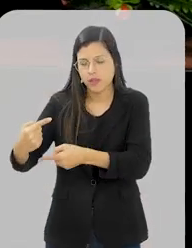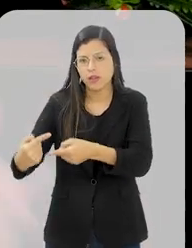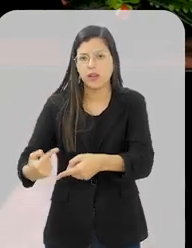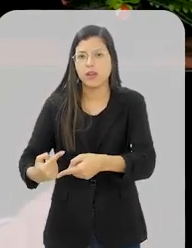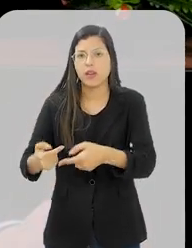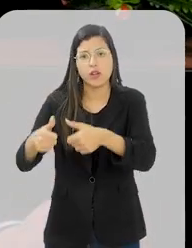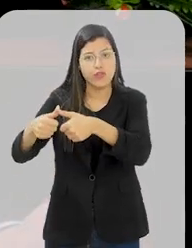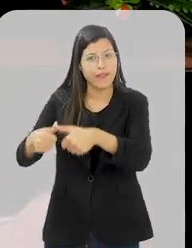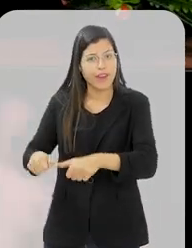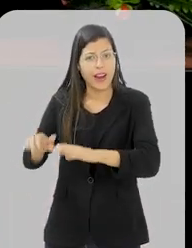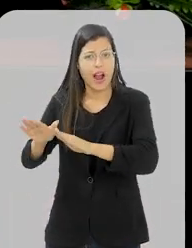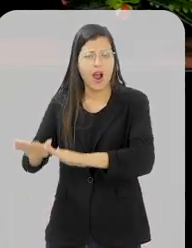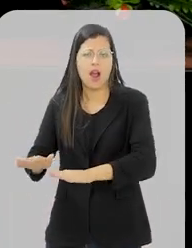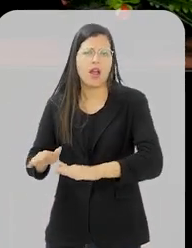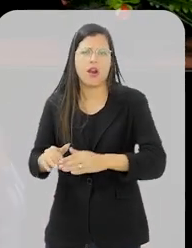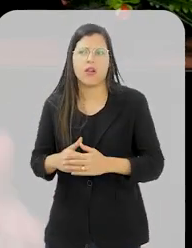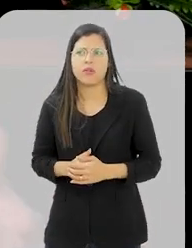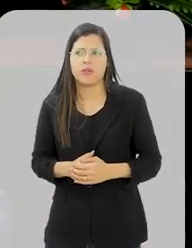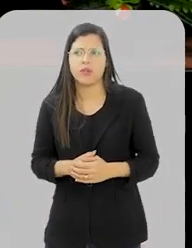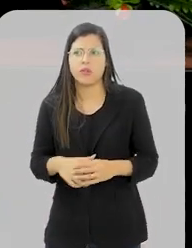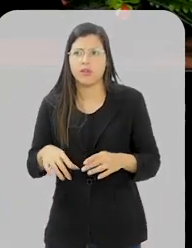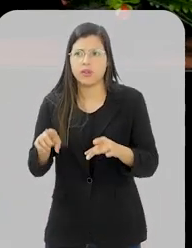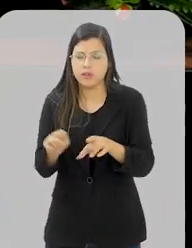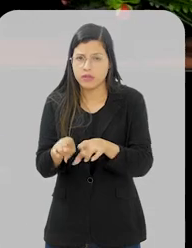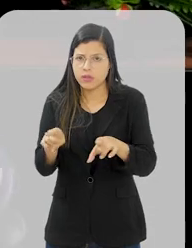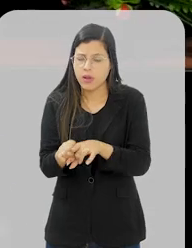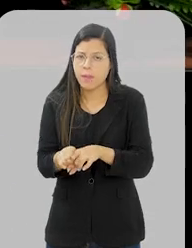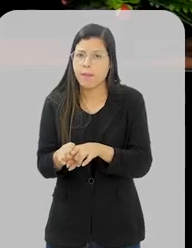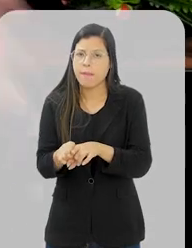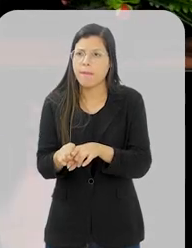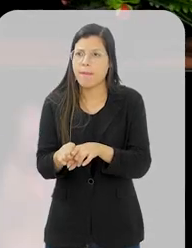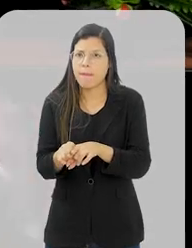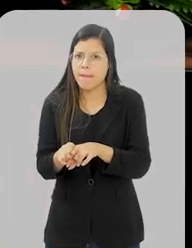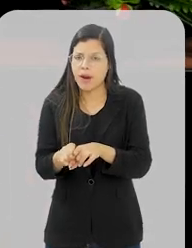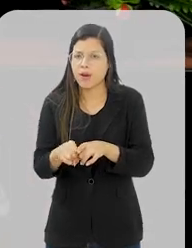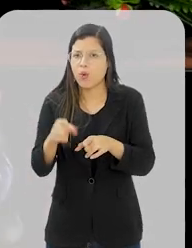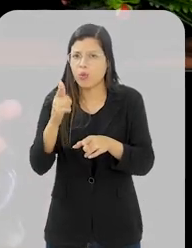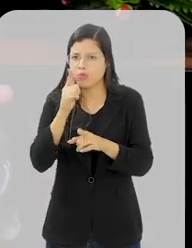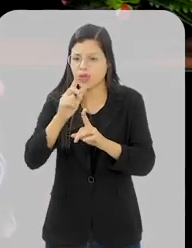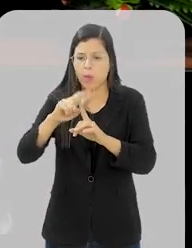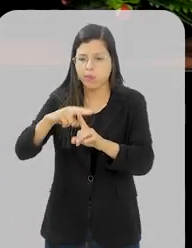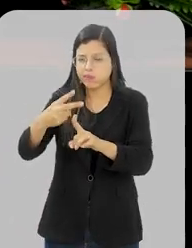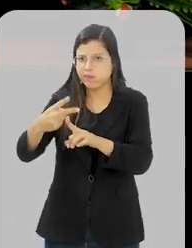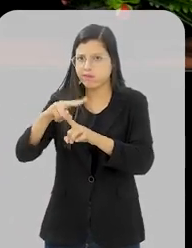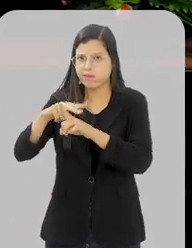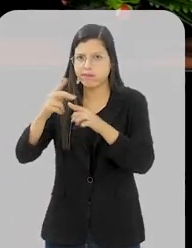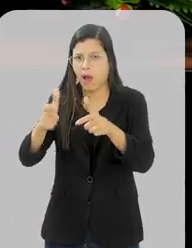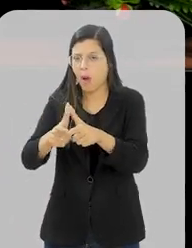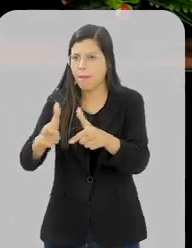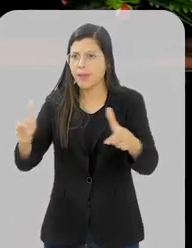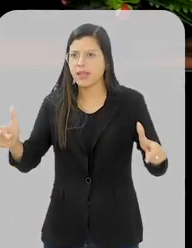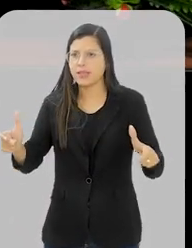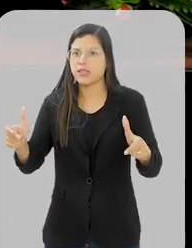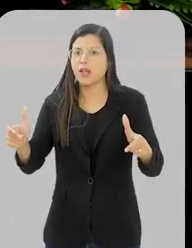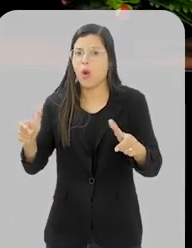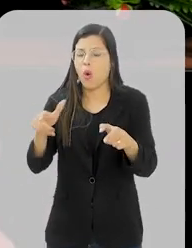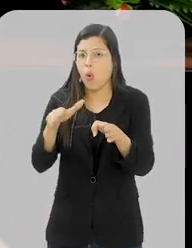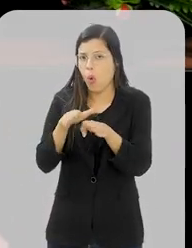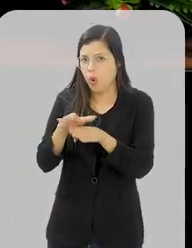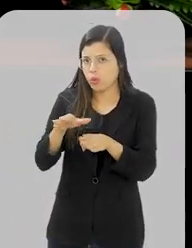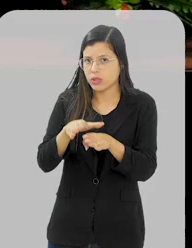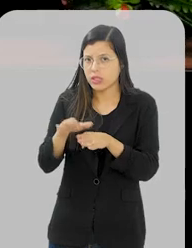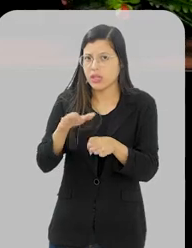lá se fixaram e e lá também progrediram e procriaram inclusive eh foi foi um conselheiro mor do